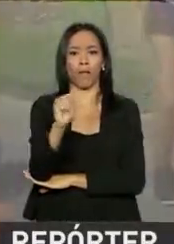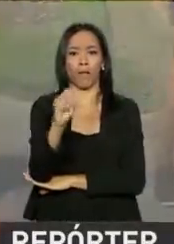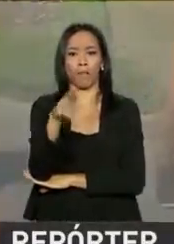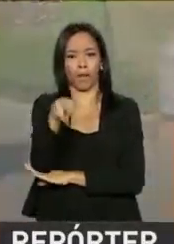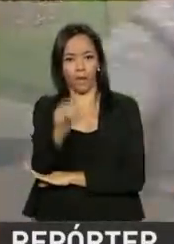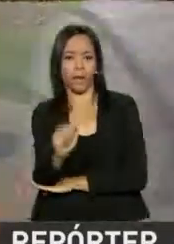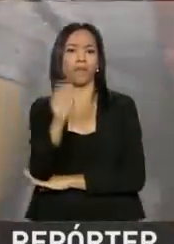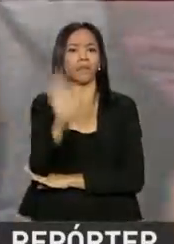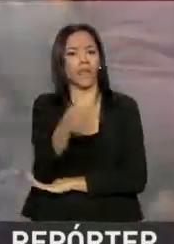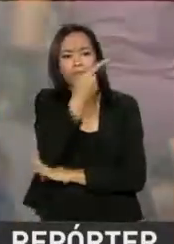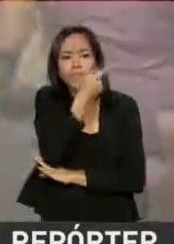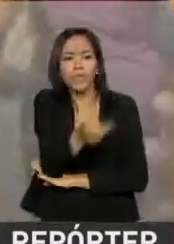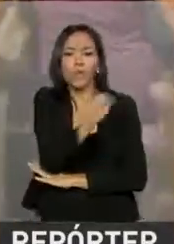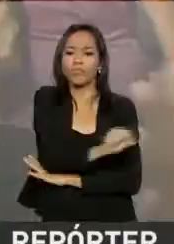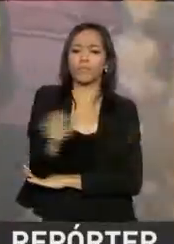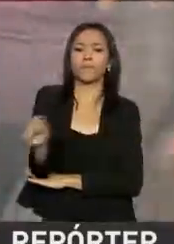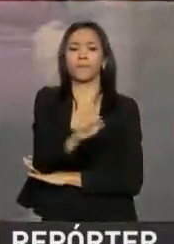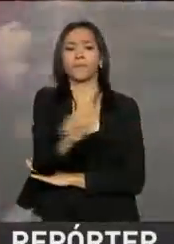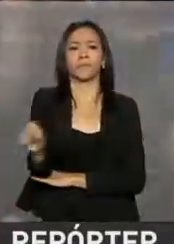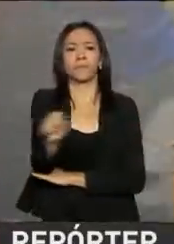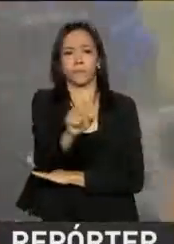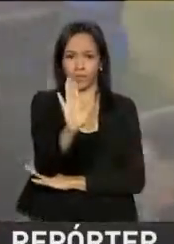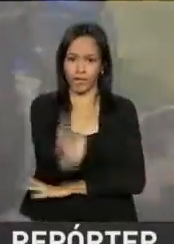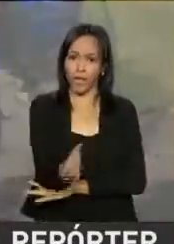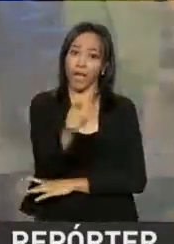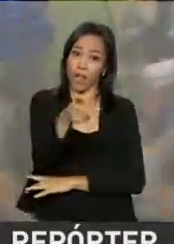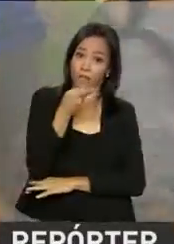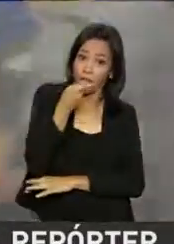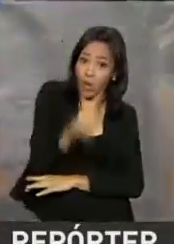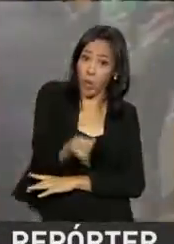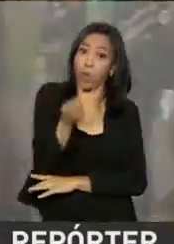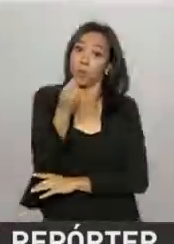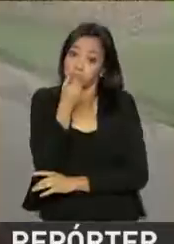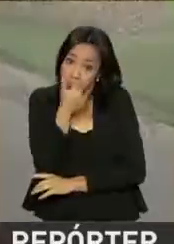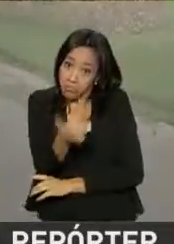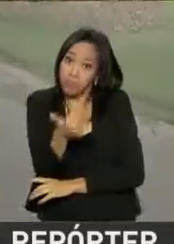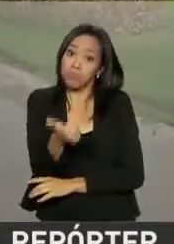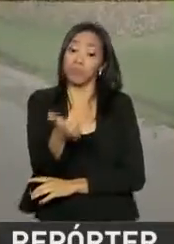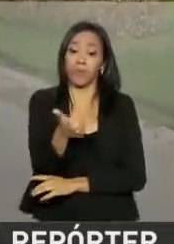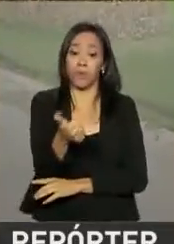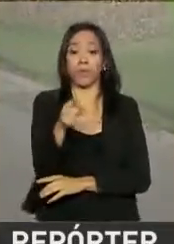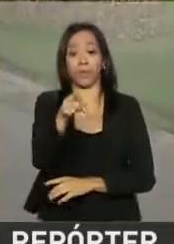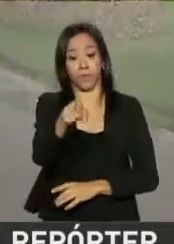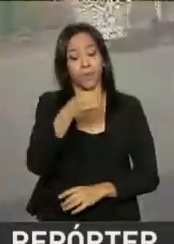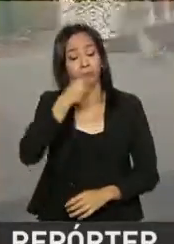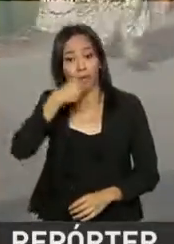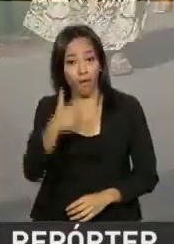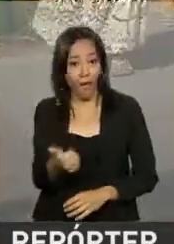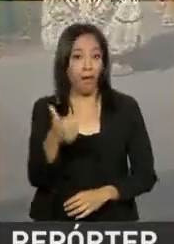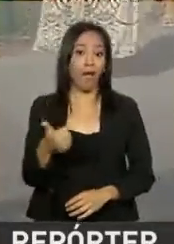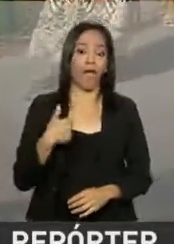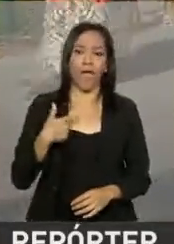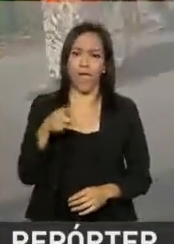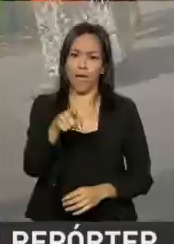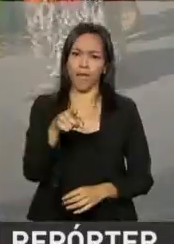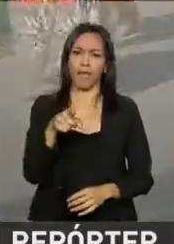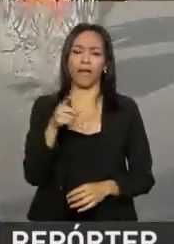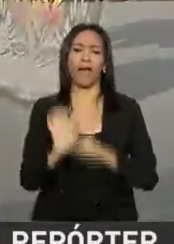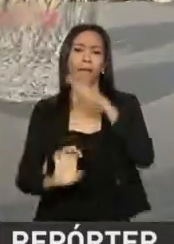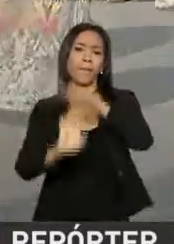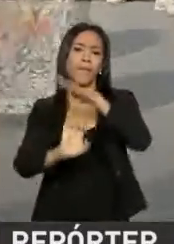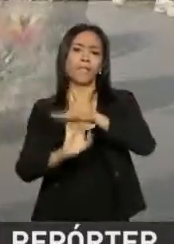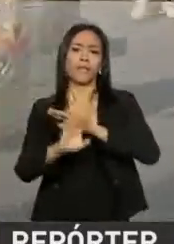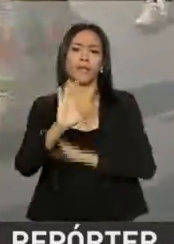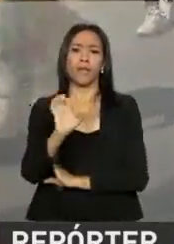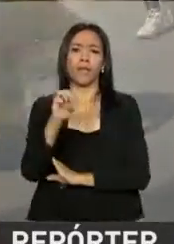visitou pontos turísticos da cidade o saldo ela disse é positivo lavette cantava a expectativa da embratur é de que